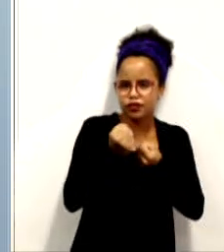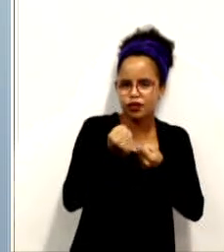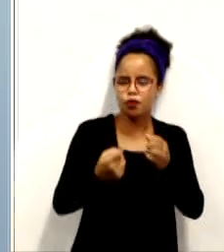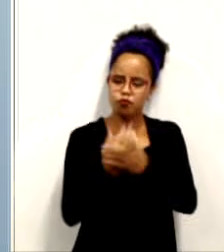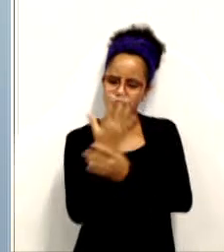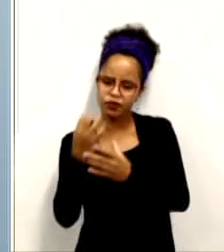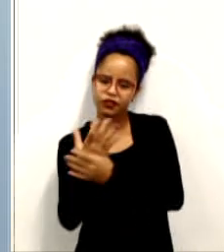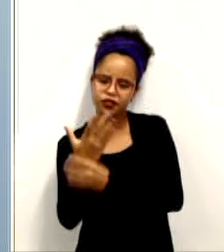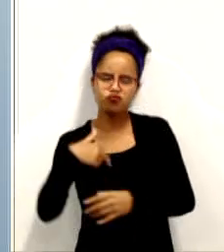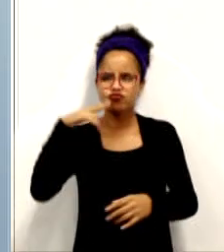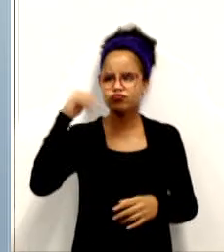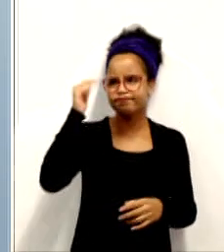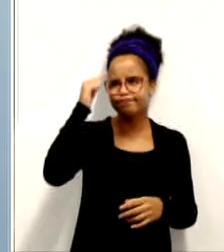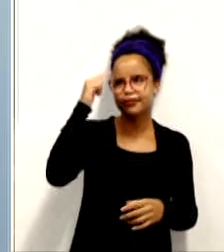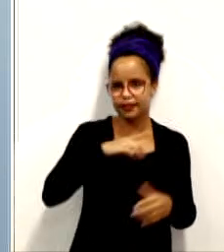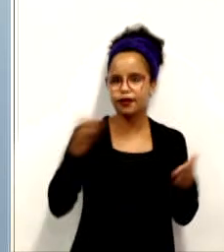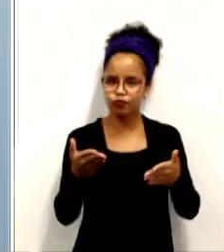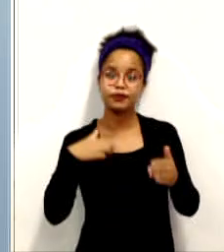sobre as plantas.